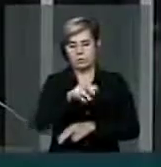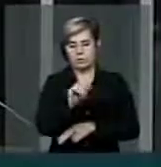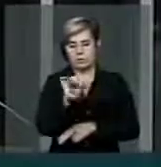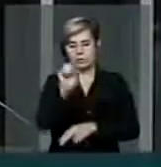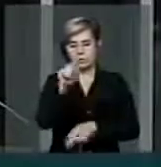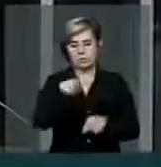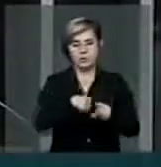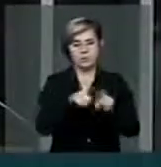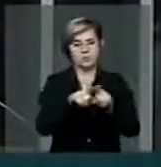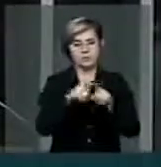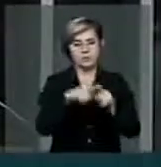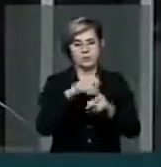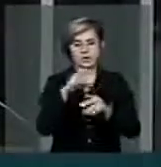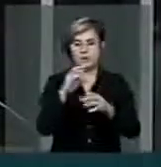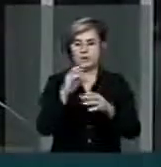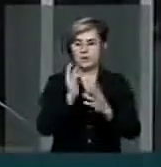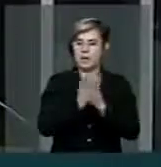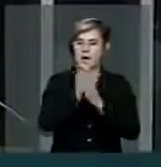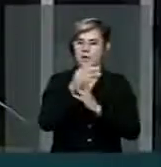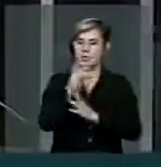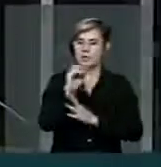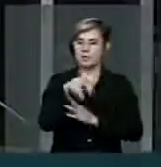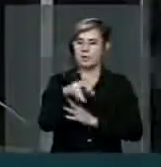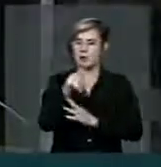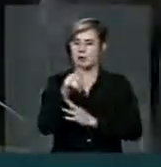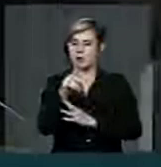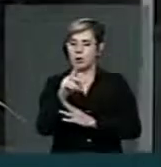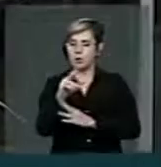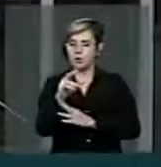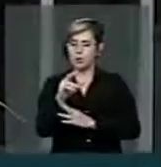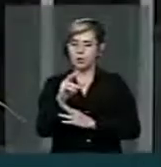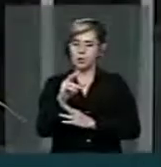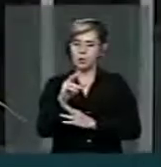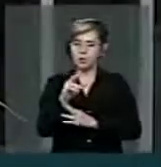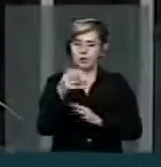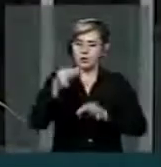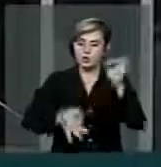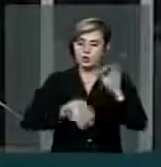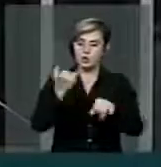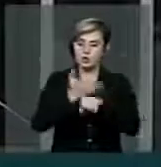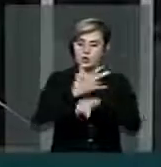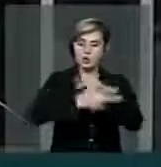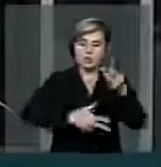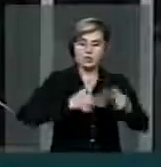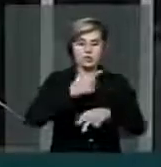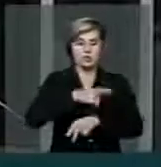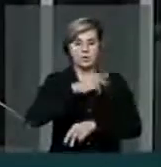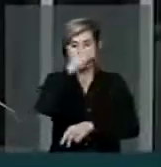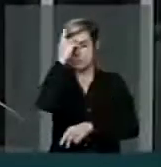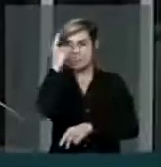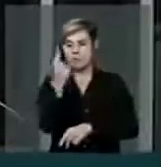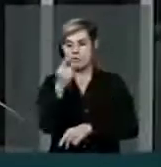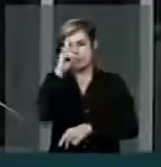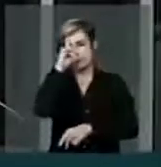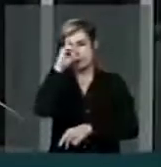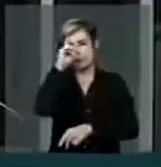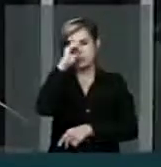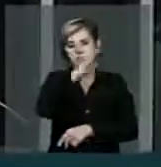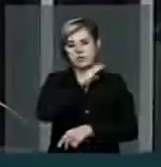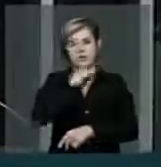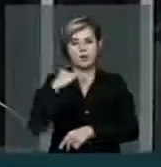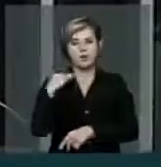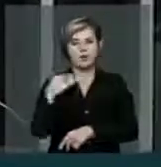nos Trilhos, nós temos praticamente, senhor presidente, uma vítima fatal por dia ao longo da estrada de ferro Carajás.